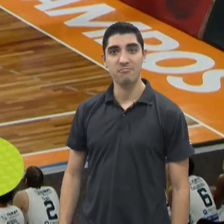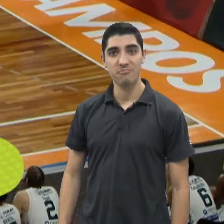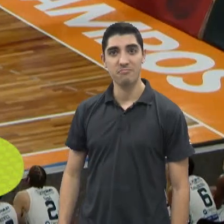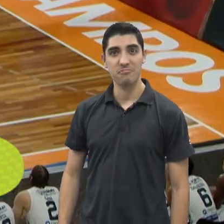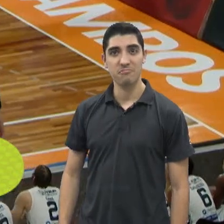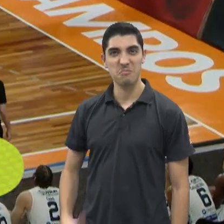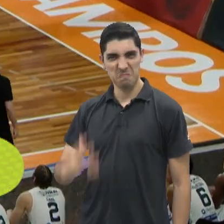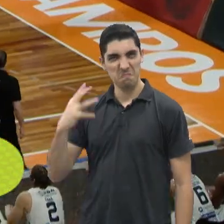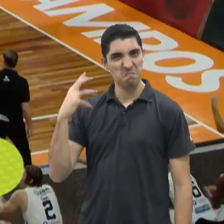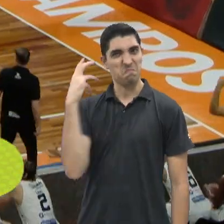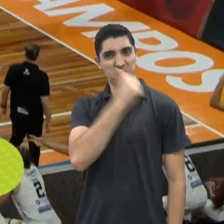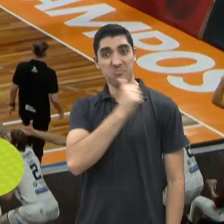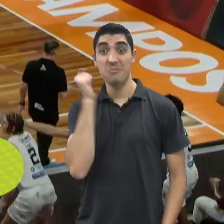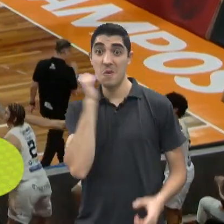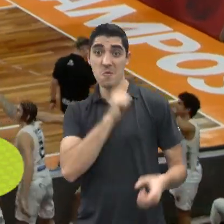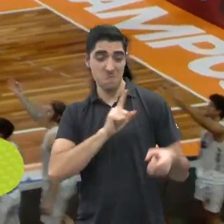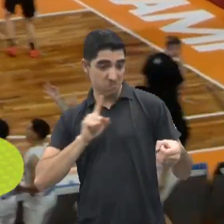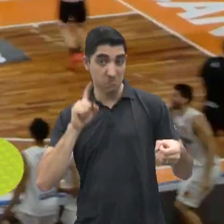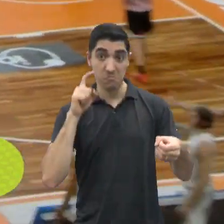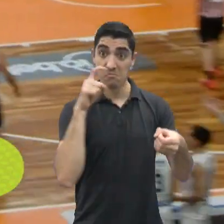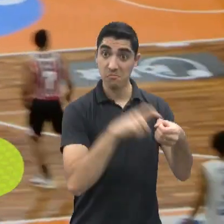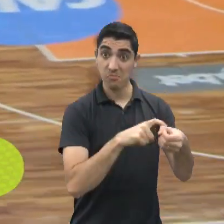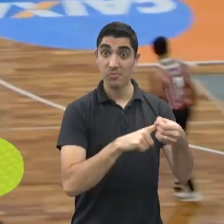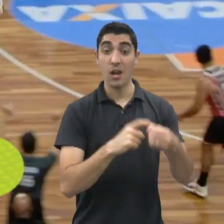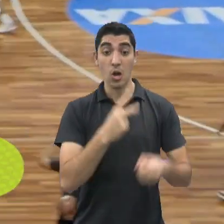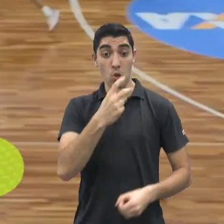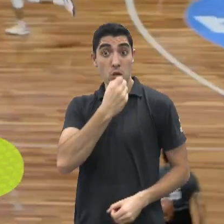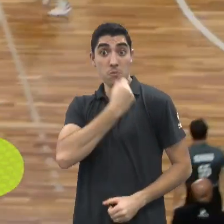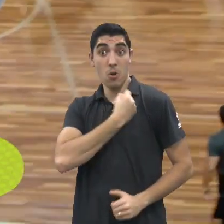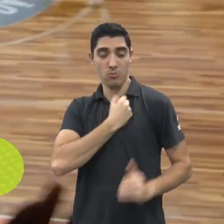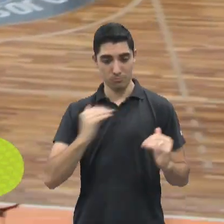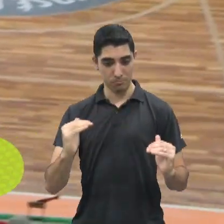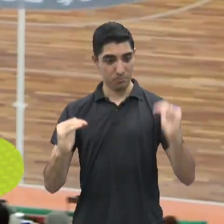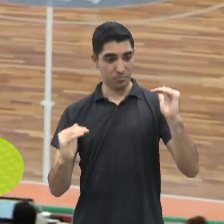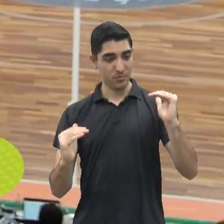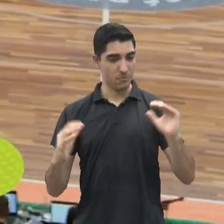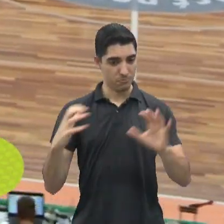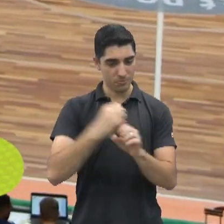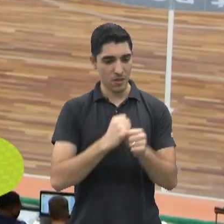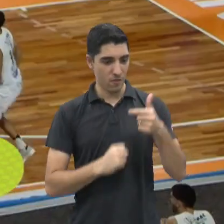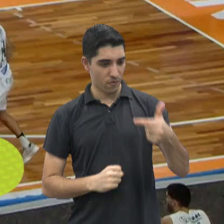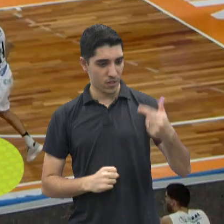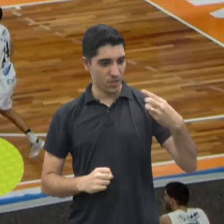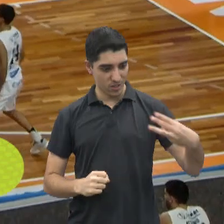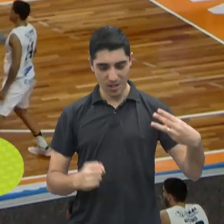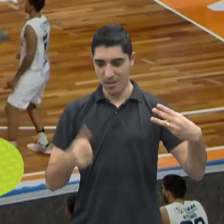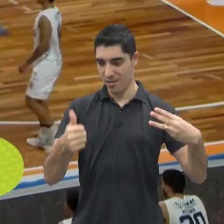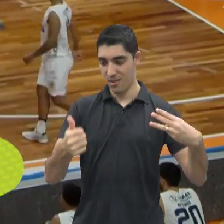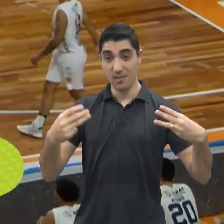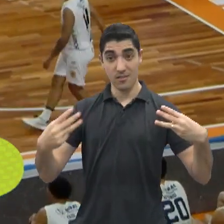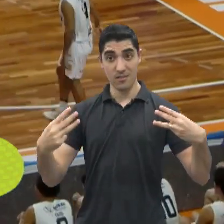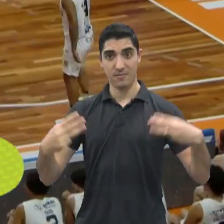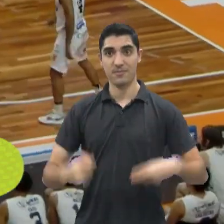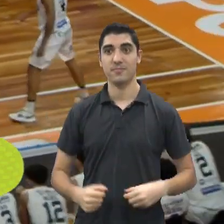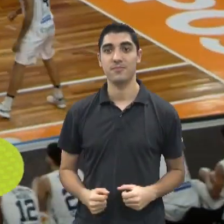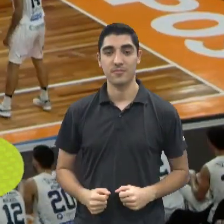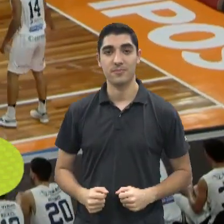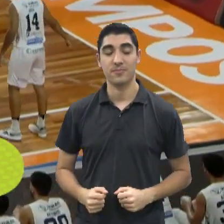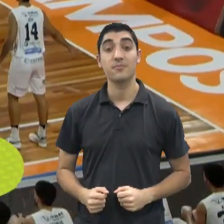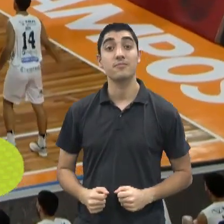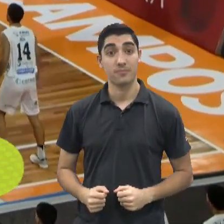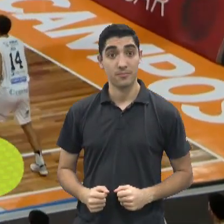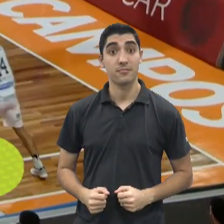e aumentou a vantagem para 2 dígitos, em 23-13. Depois foi a vez de